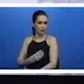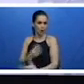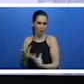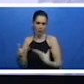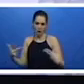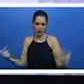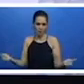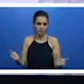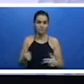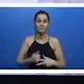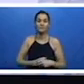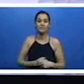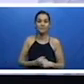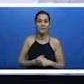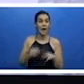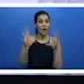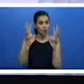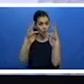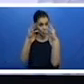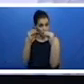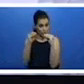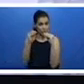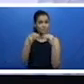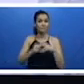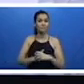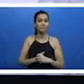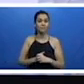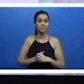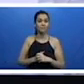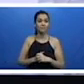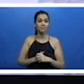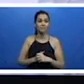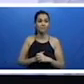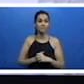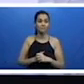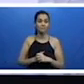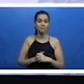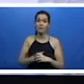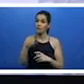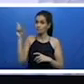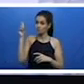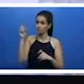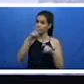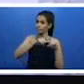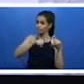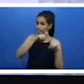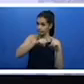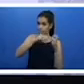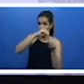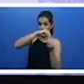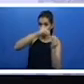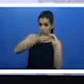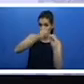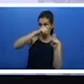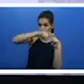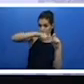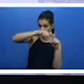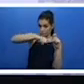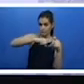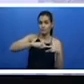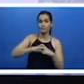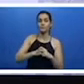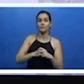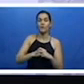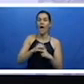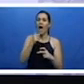Sapos, eles se reproduzem à noite, em lagos, lagoas, em brejos, em riachos, e